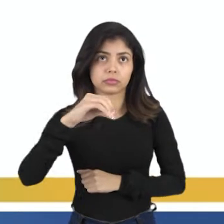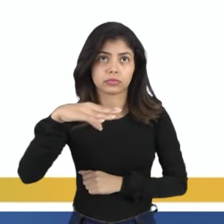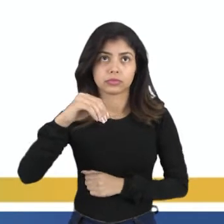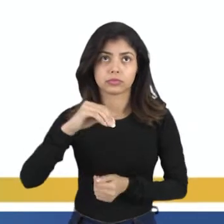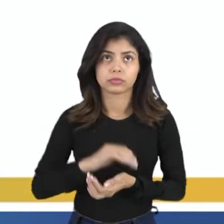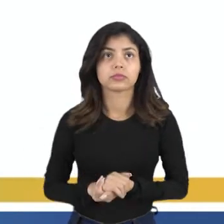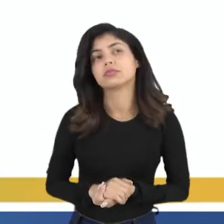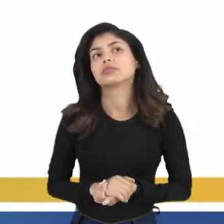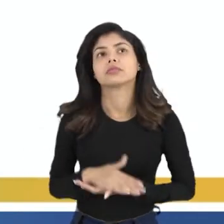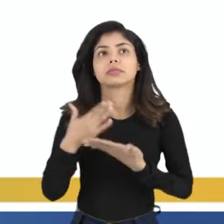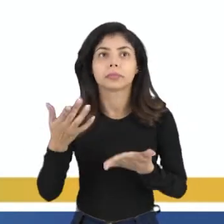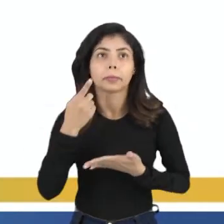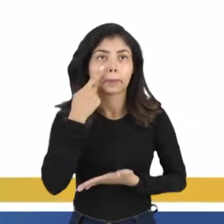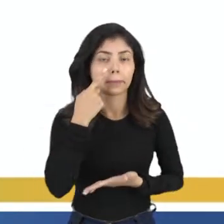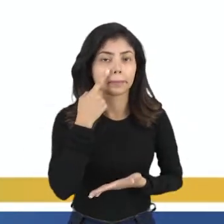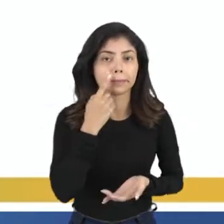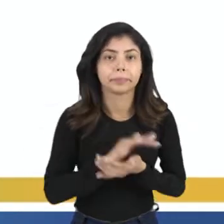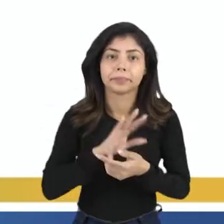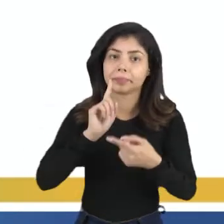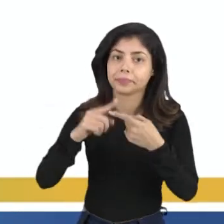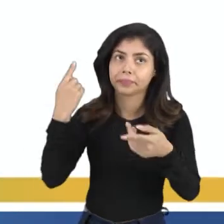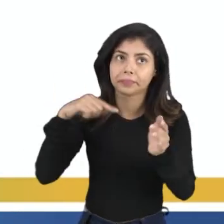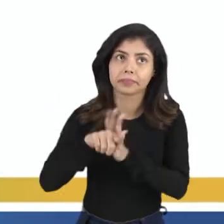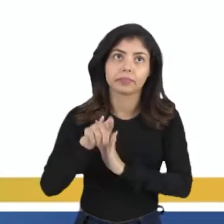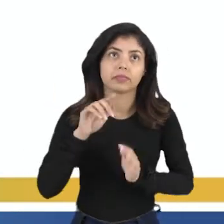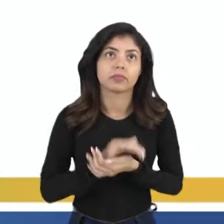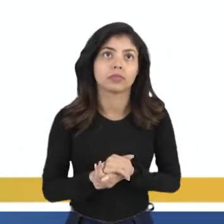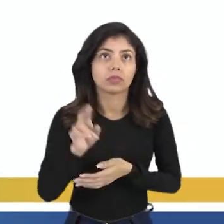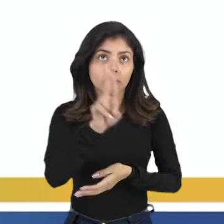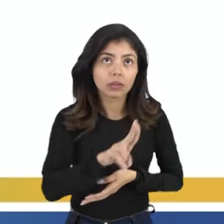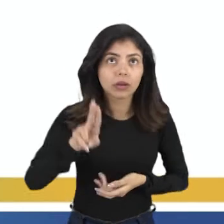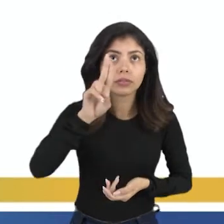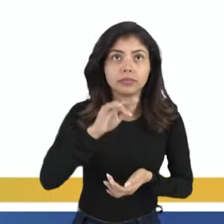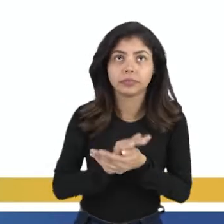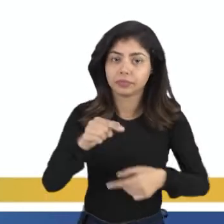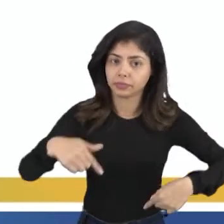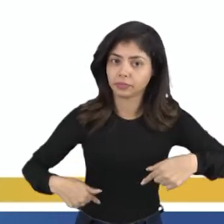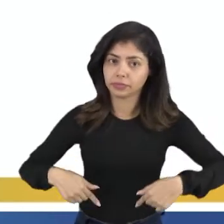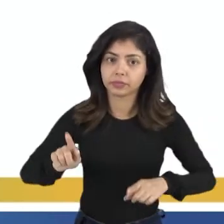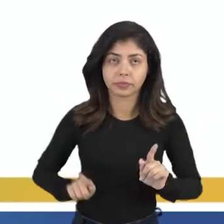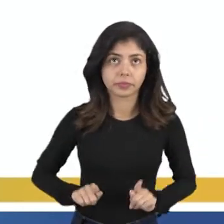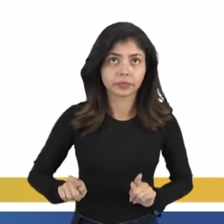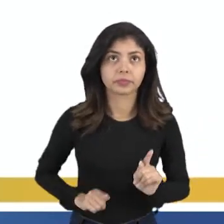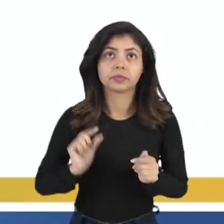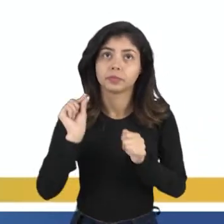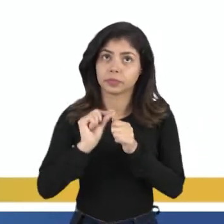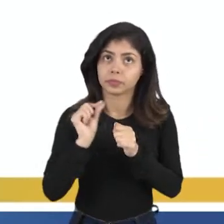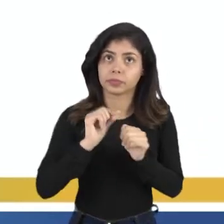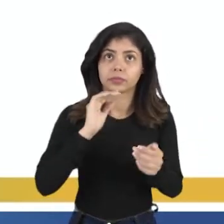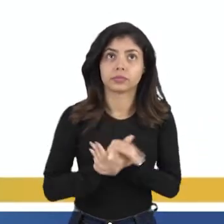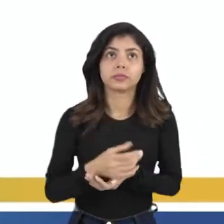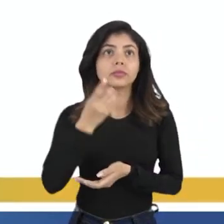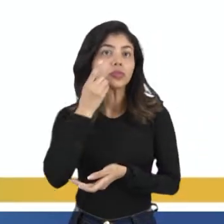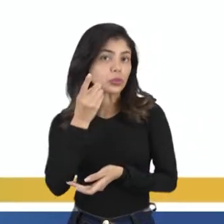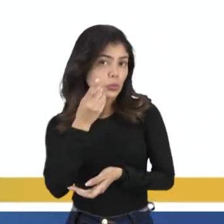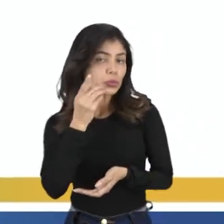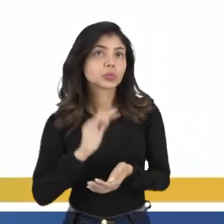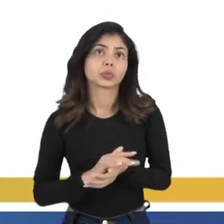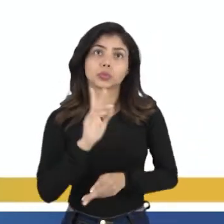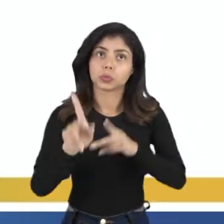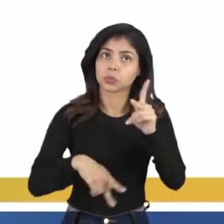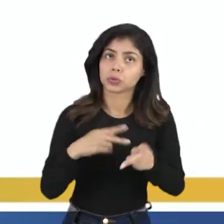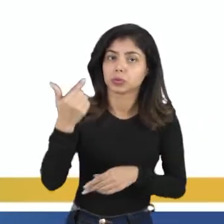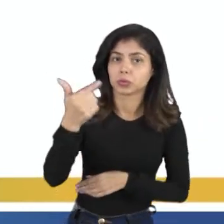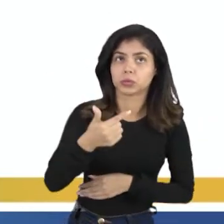1990. E aí nós vamos ter a primeira questão. O uso que prima Constância faz dos ditados populares